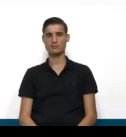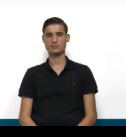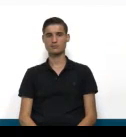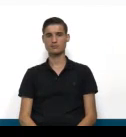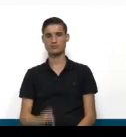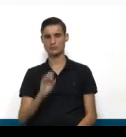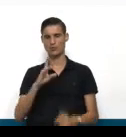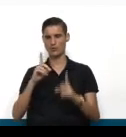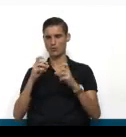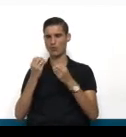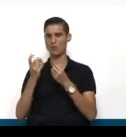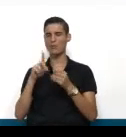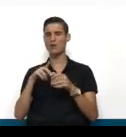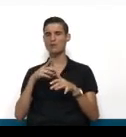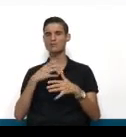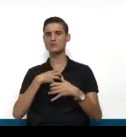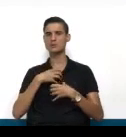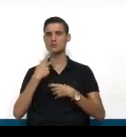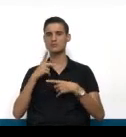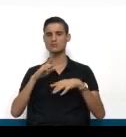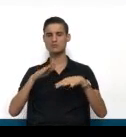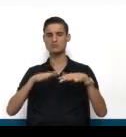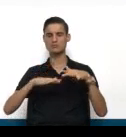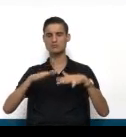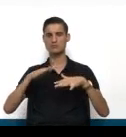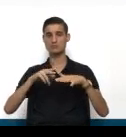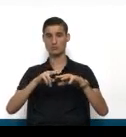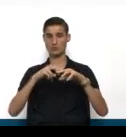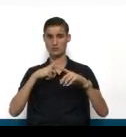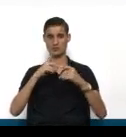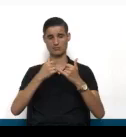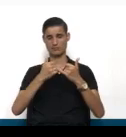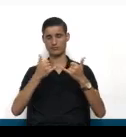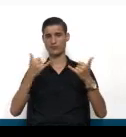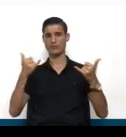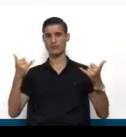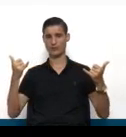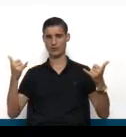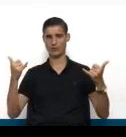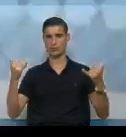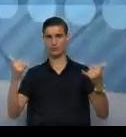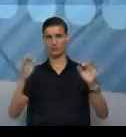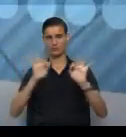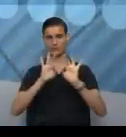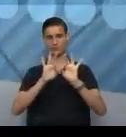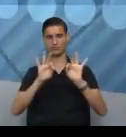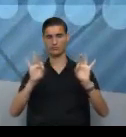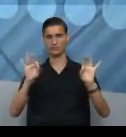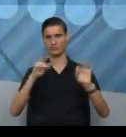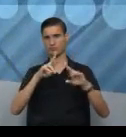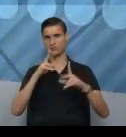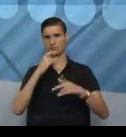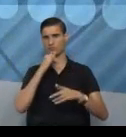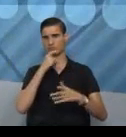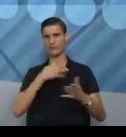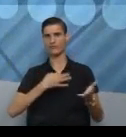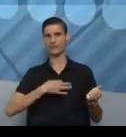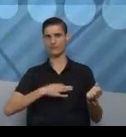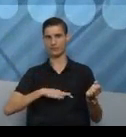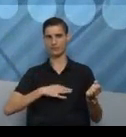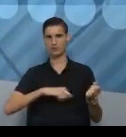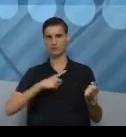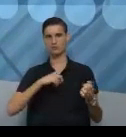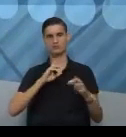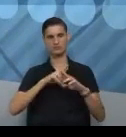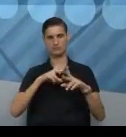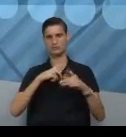ilustração de como que se comporta essa questão da corda. Então, eu posso ter uma corda, considerando aí um violão, por exemplo, onde tem a